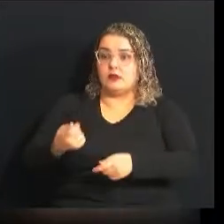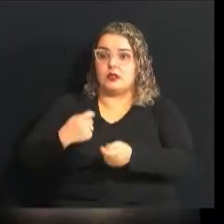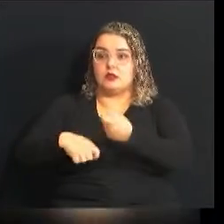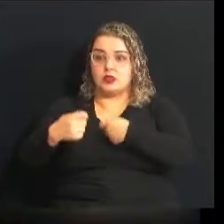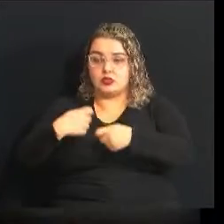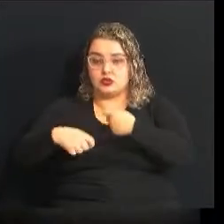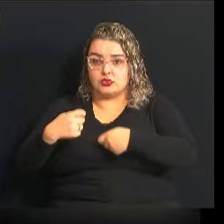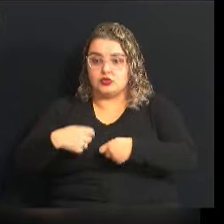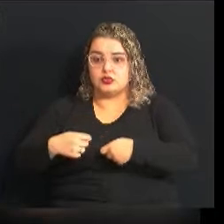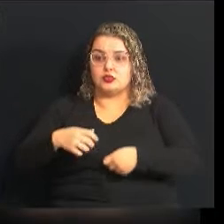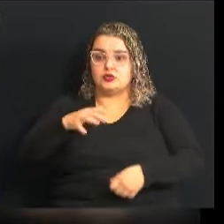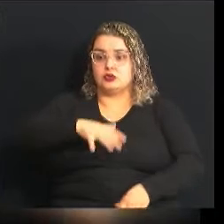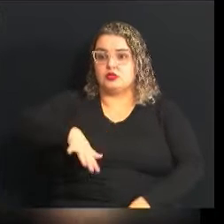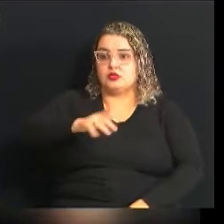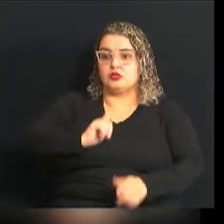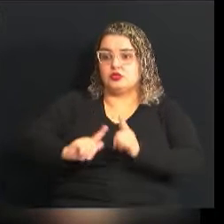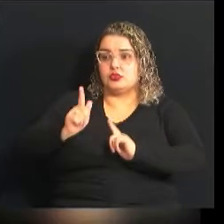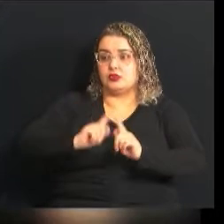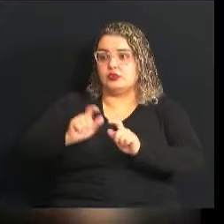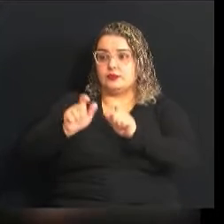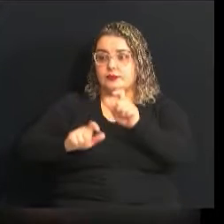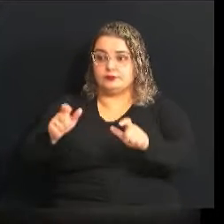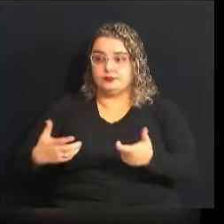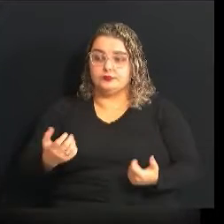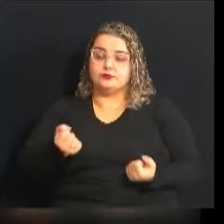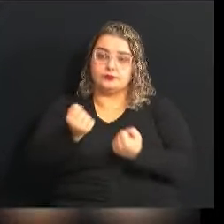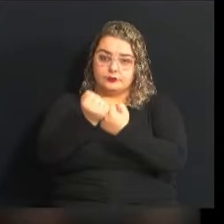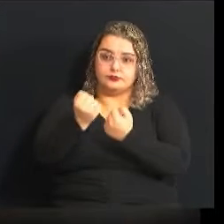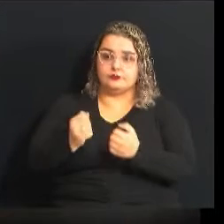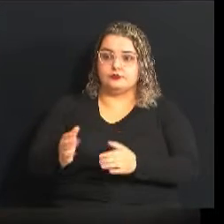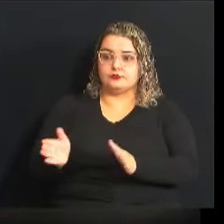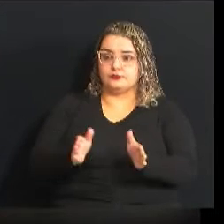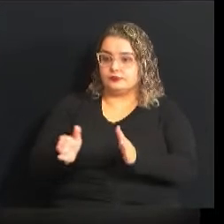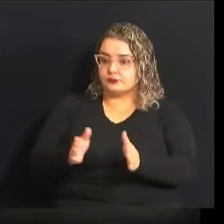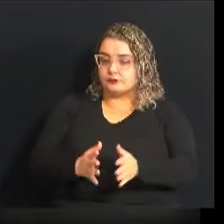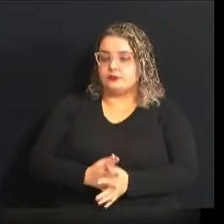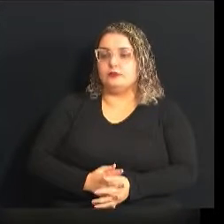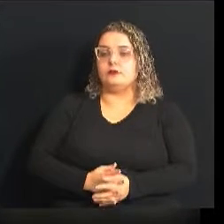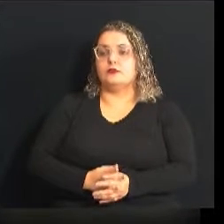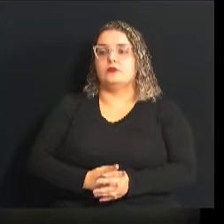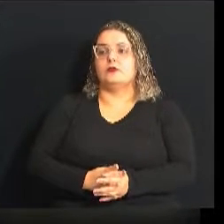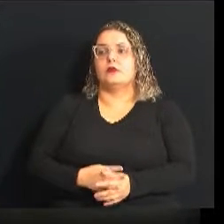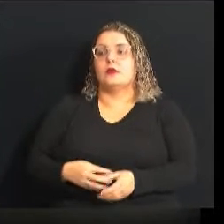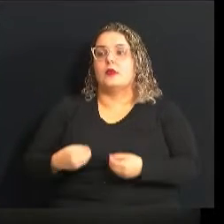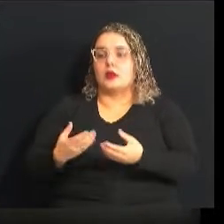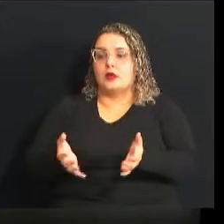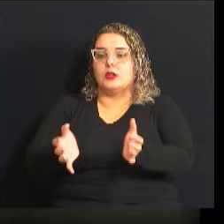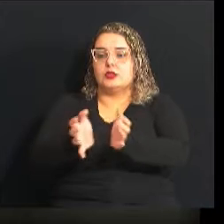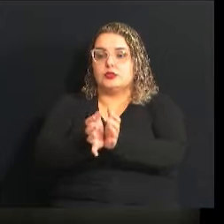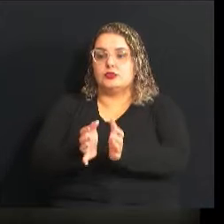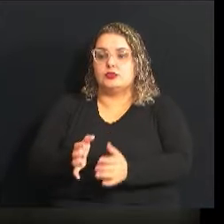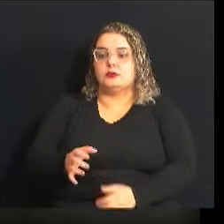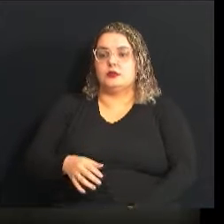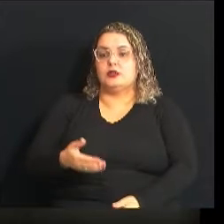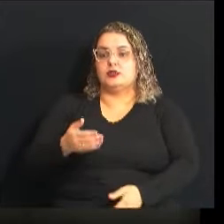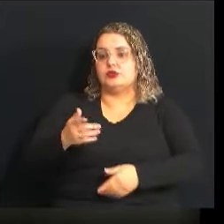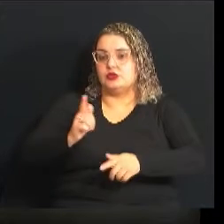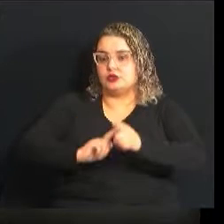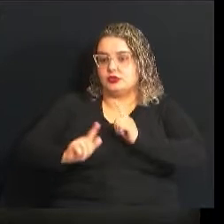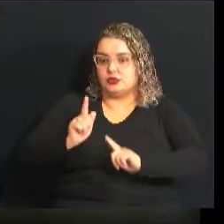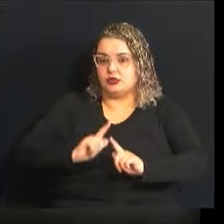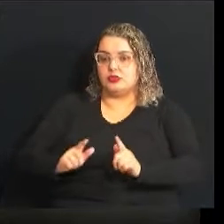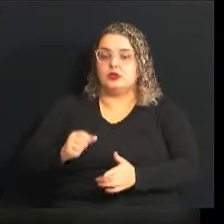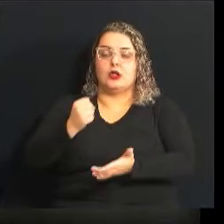no setor de gestão de pessoal, no setor de apoio expediente. Aí ela traz o Departamento de Gestão e de